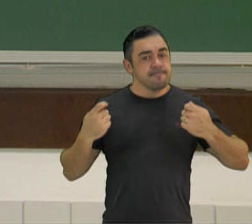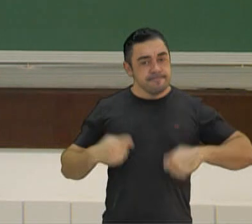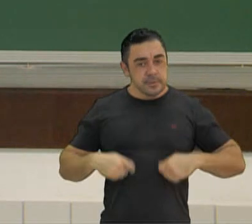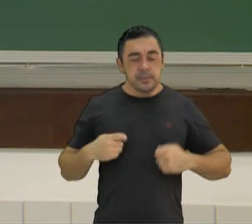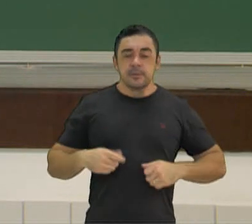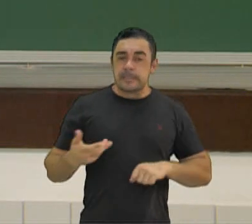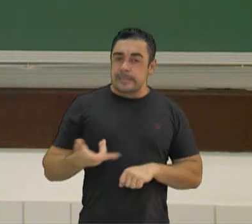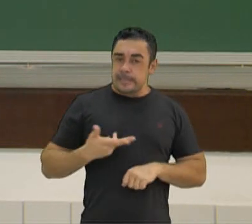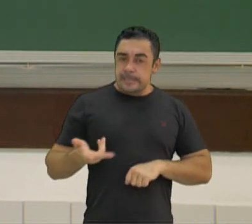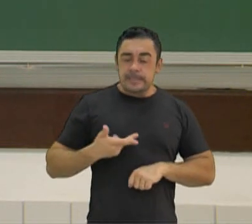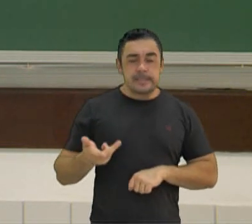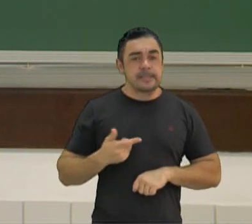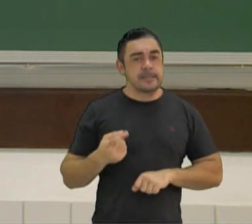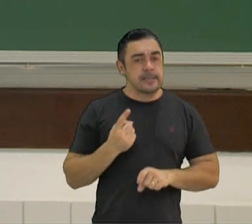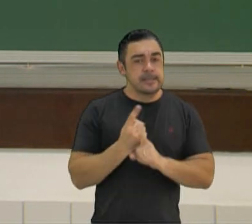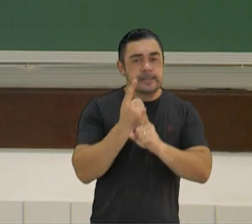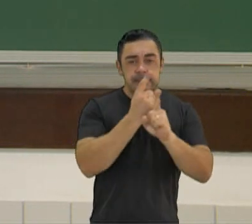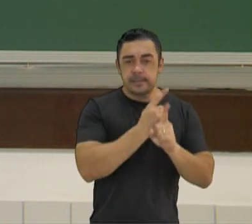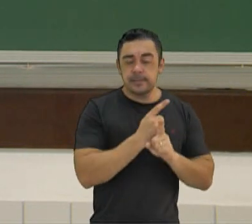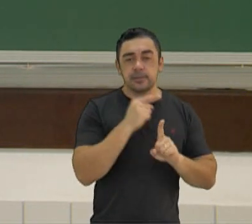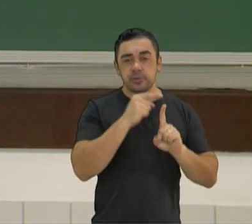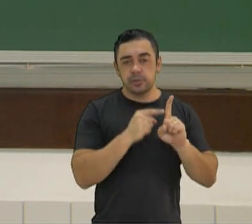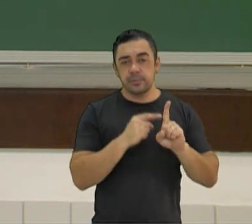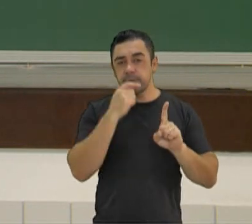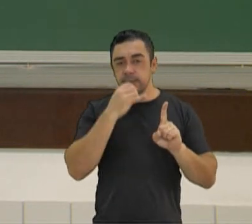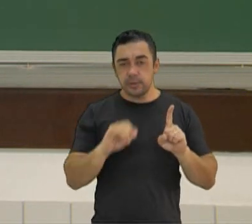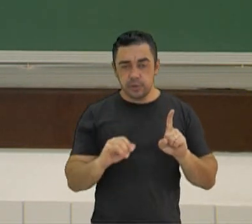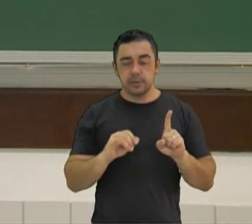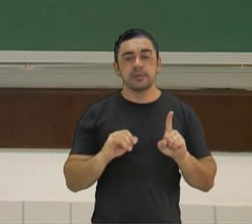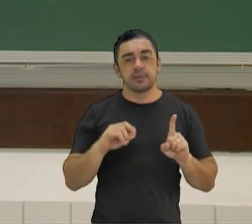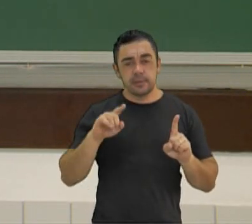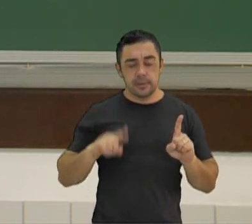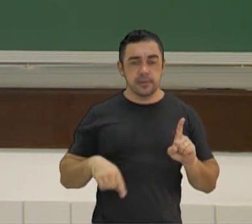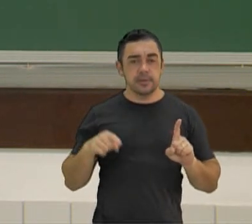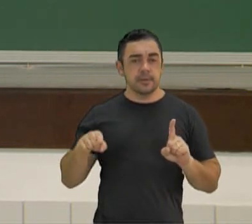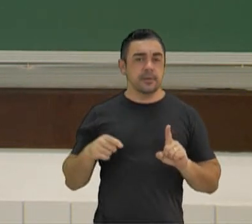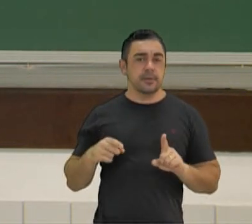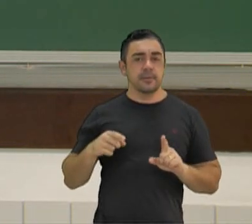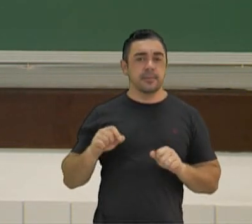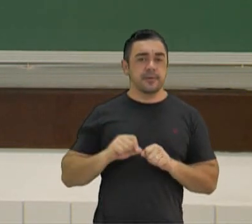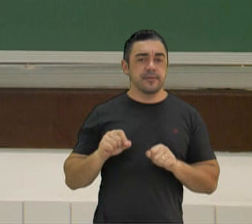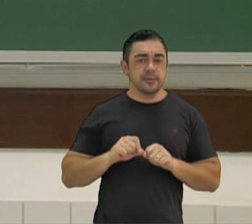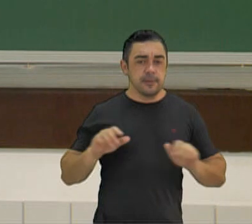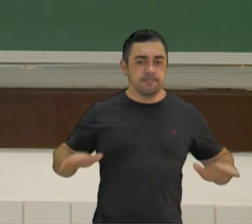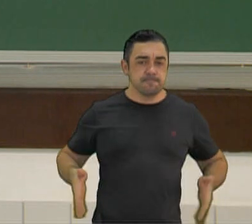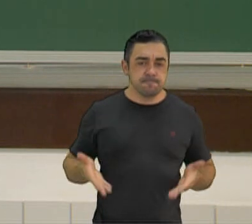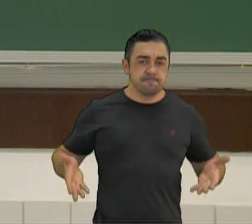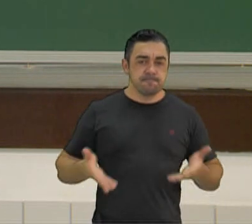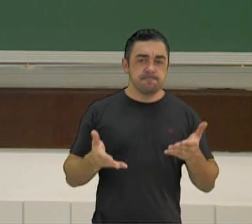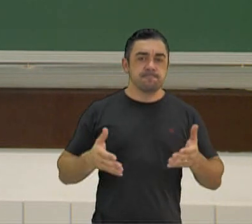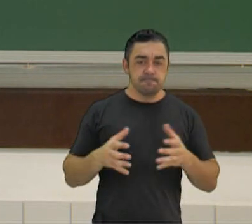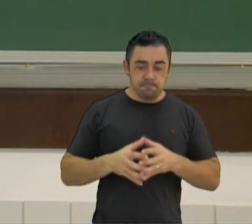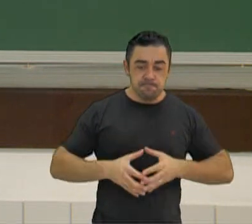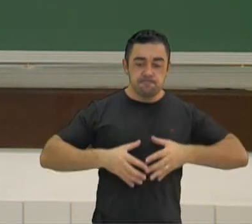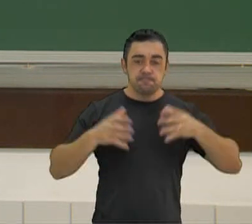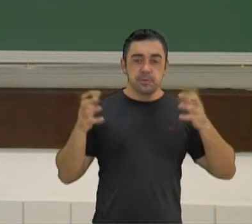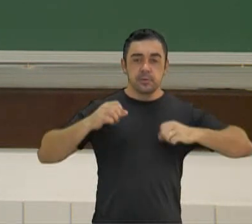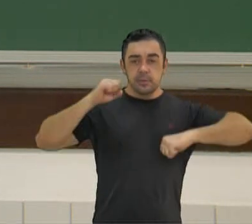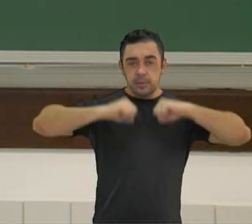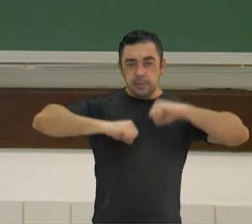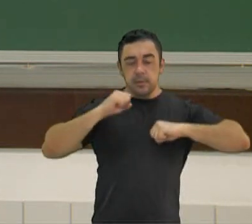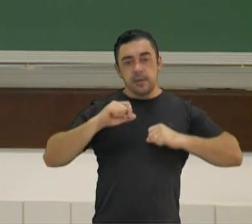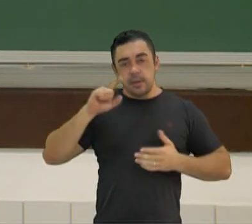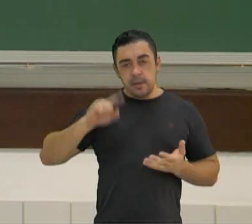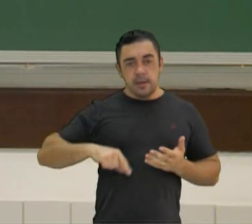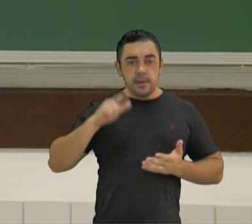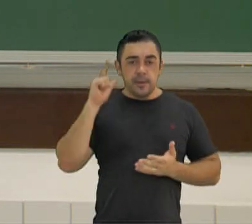de muitas fontes, muita sistematização de fontes energéticas para potencializar esta modernização